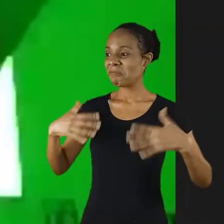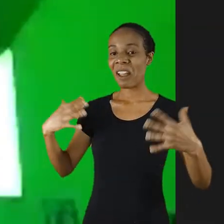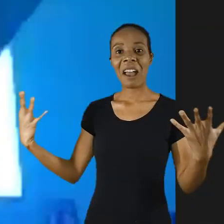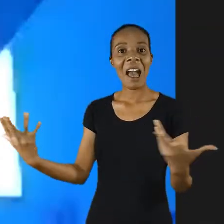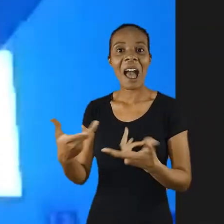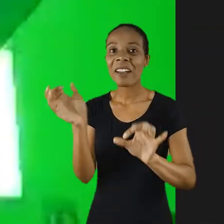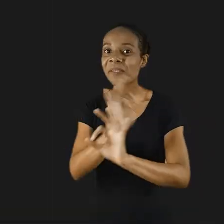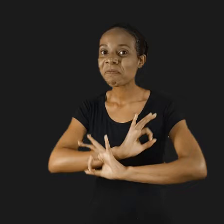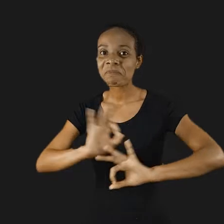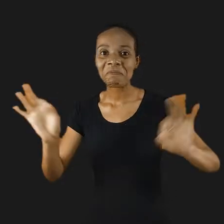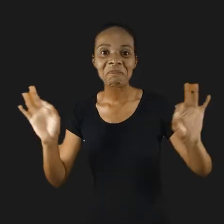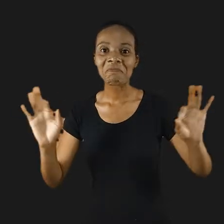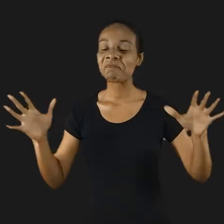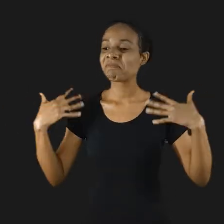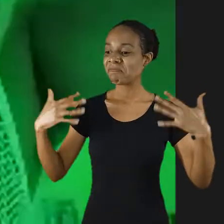Arrasou. Arrasou.